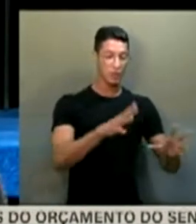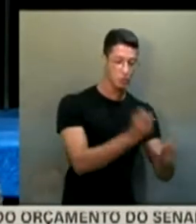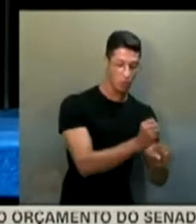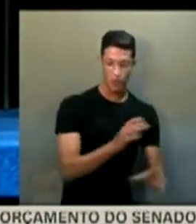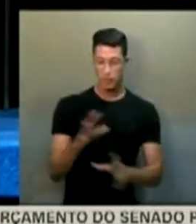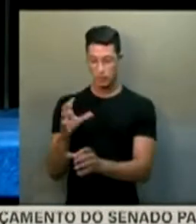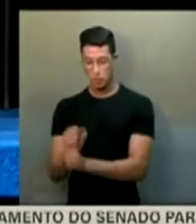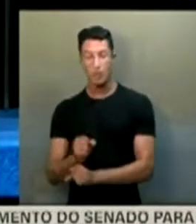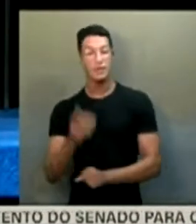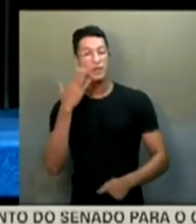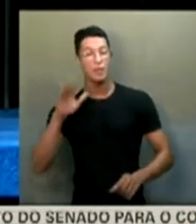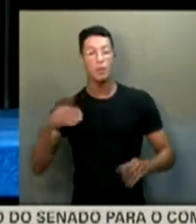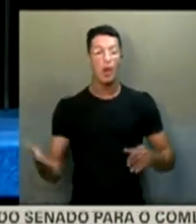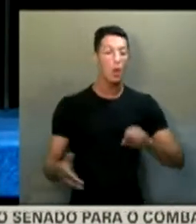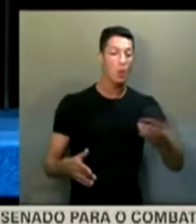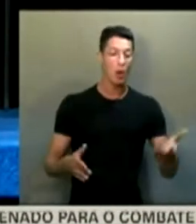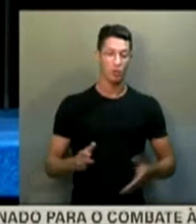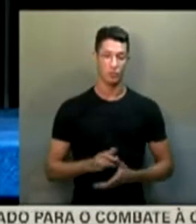assim? Pode ir, pode ir.